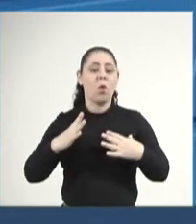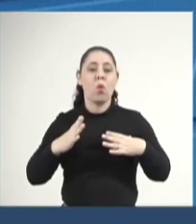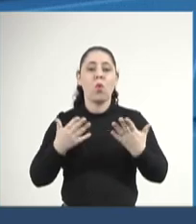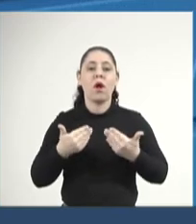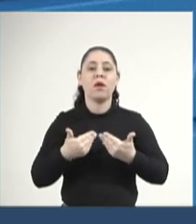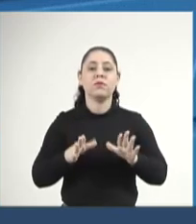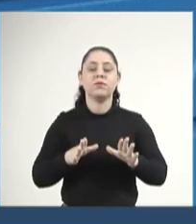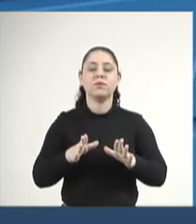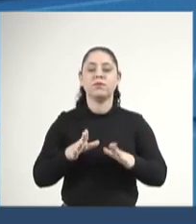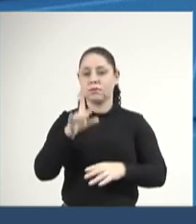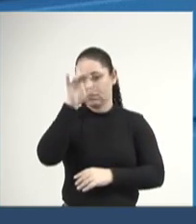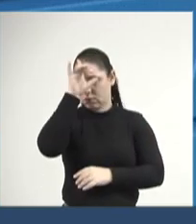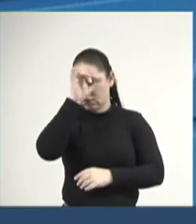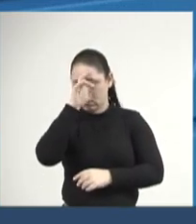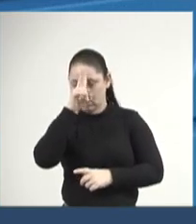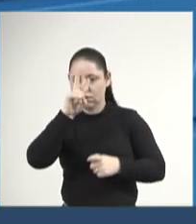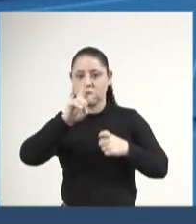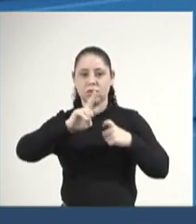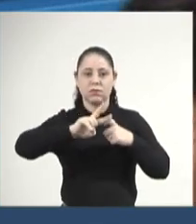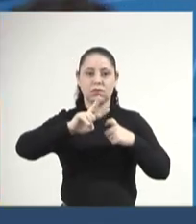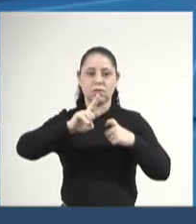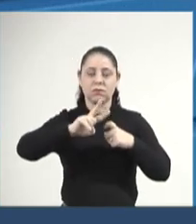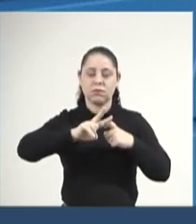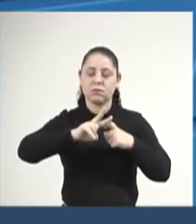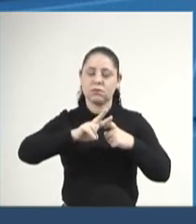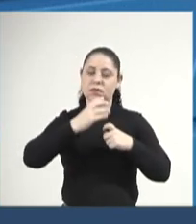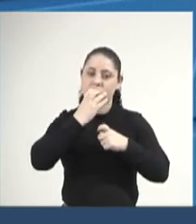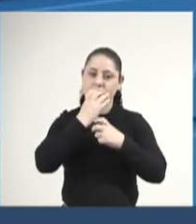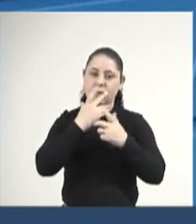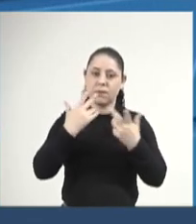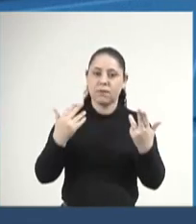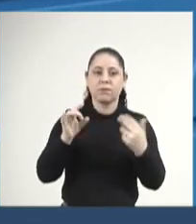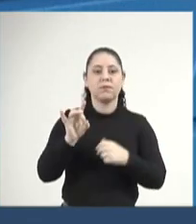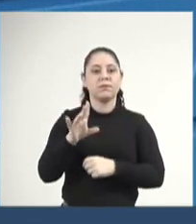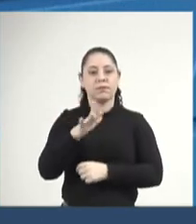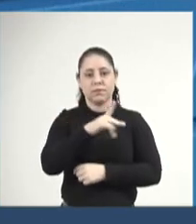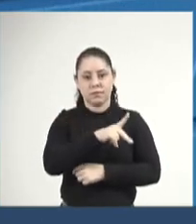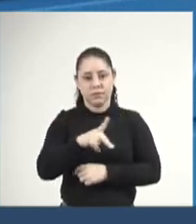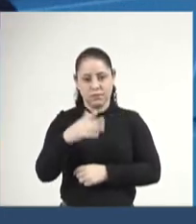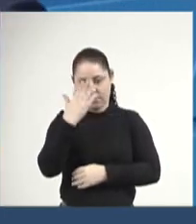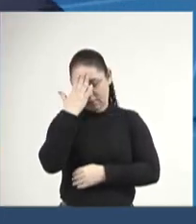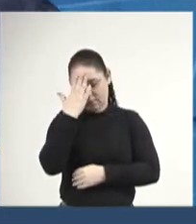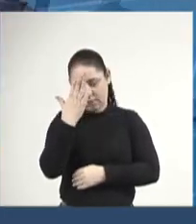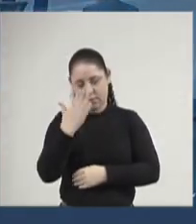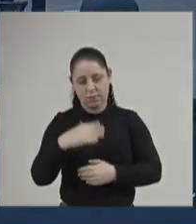inauguração do Hospital Veterinário de Animais Silvestres. Era só o que tinha, senhor presidente.